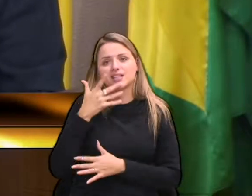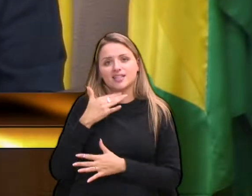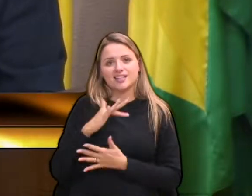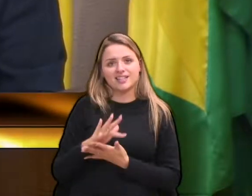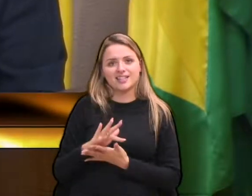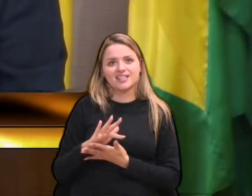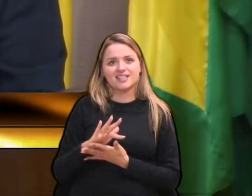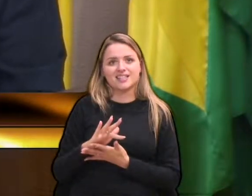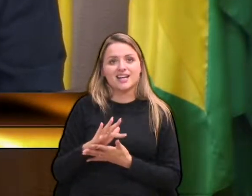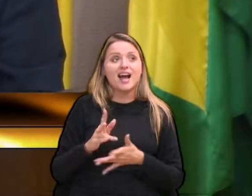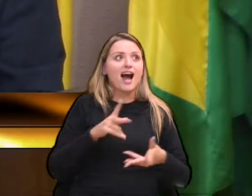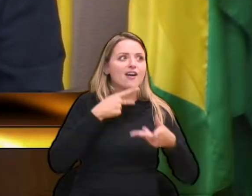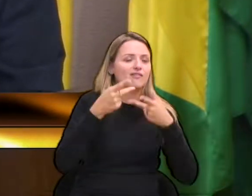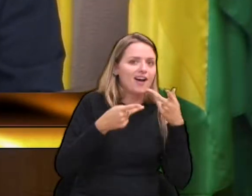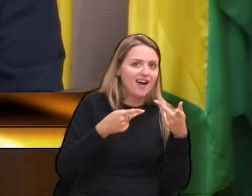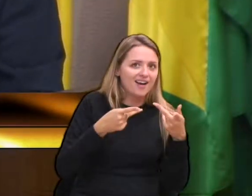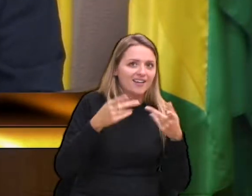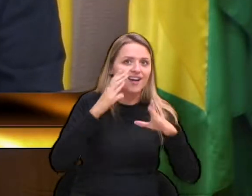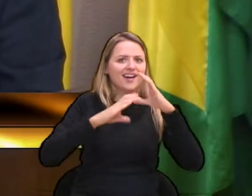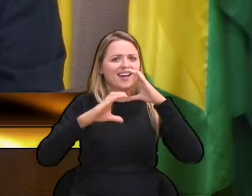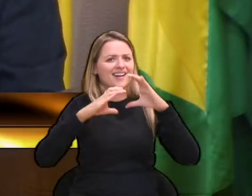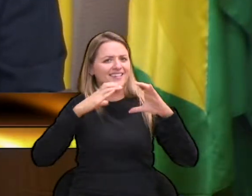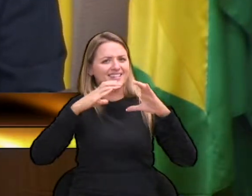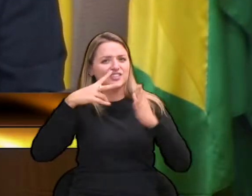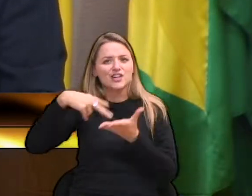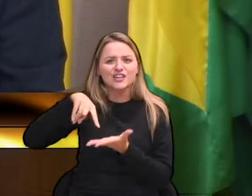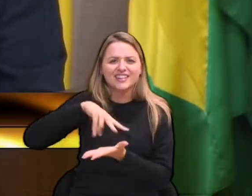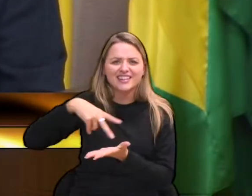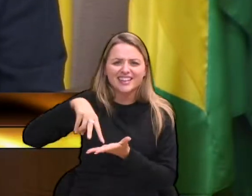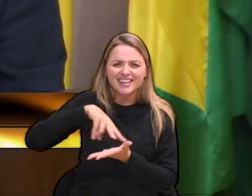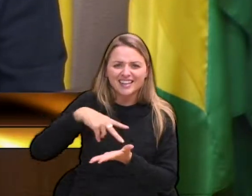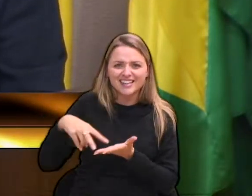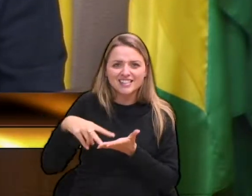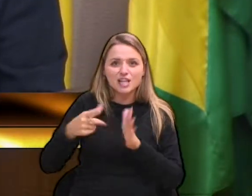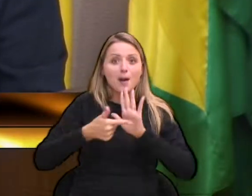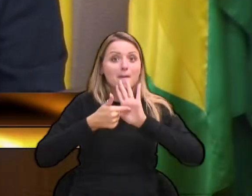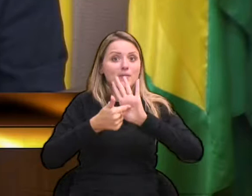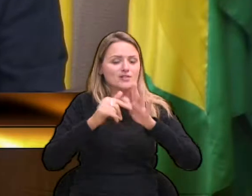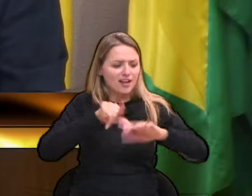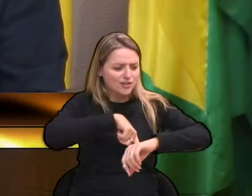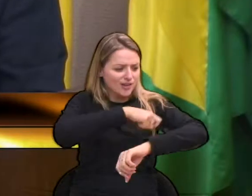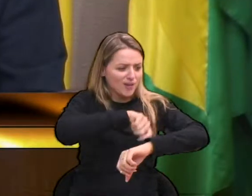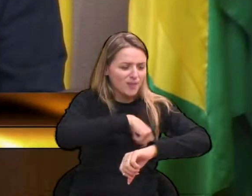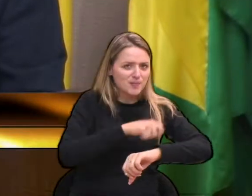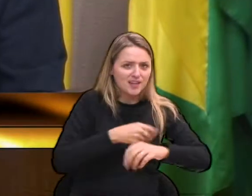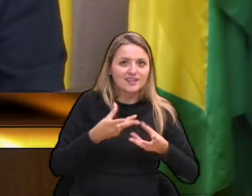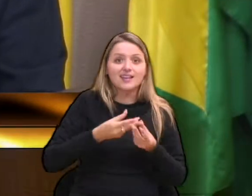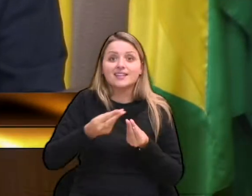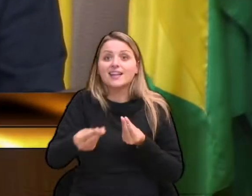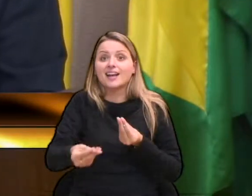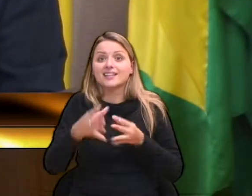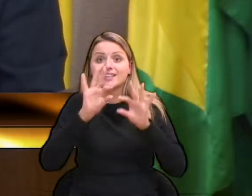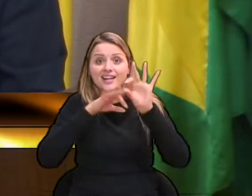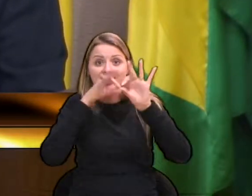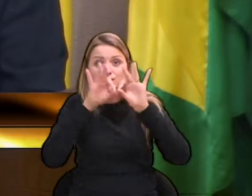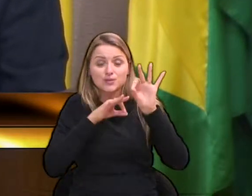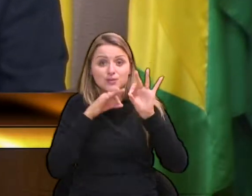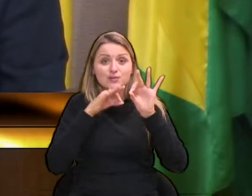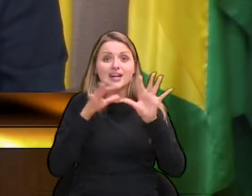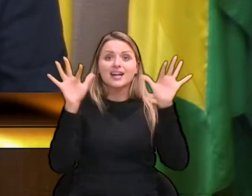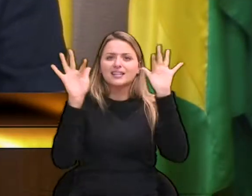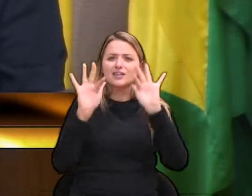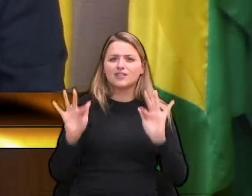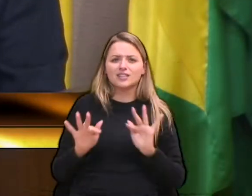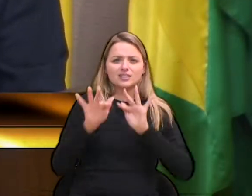celebração falada, cantada, dançada, partilhada na comida, na distribuição de uvas, na alegria do